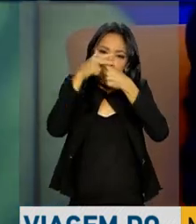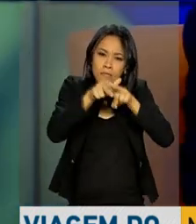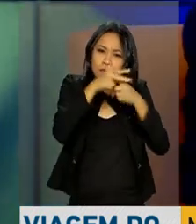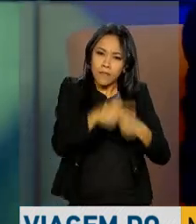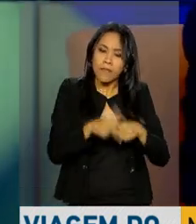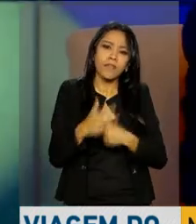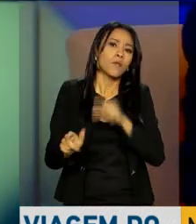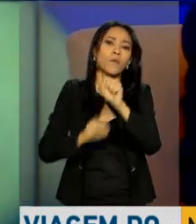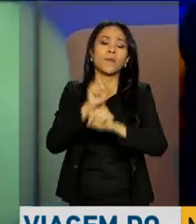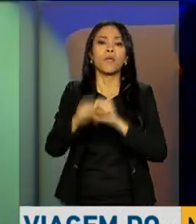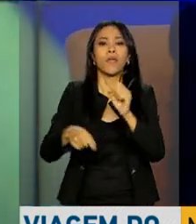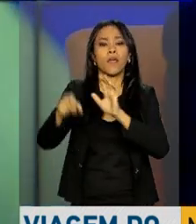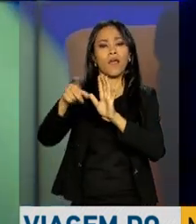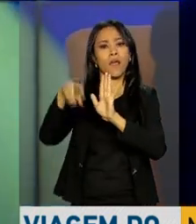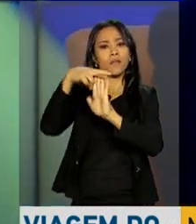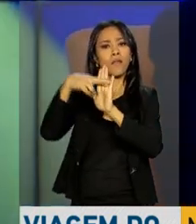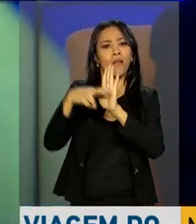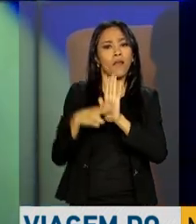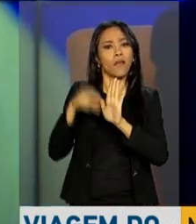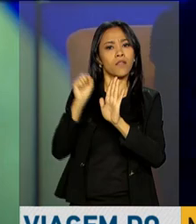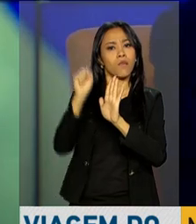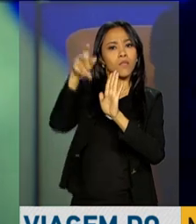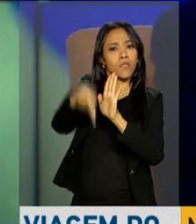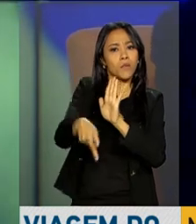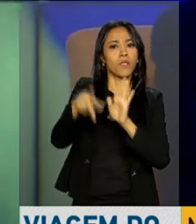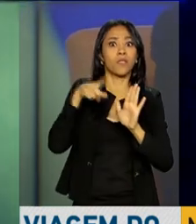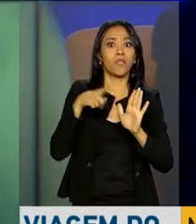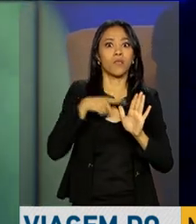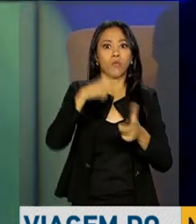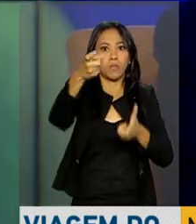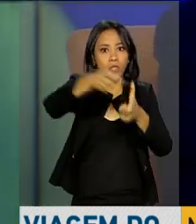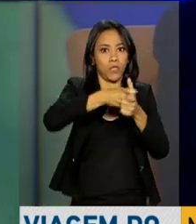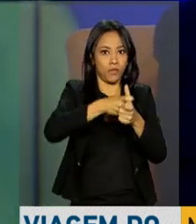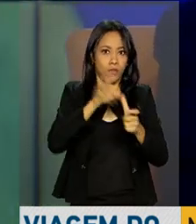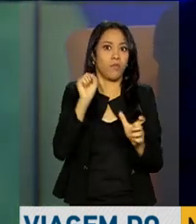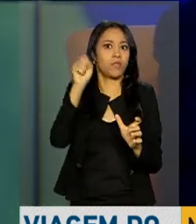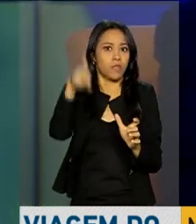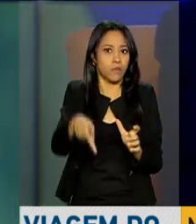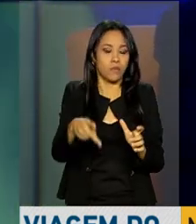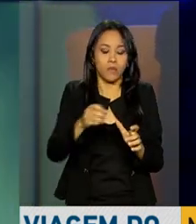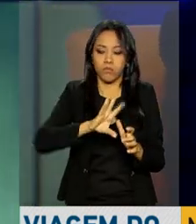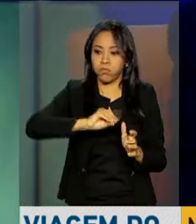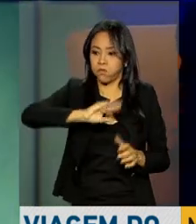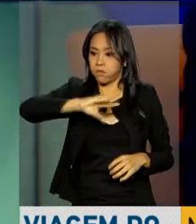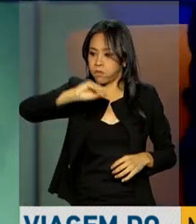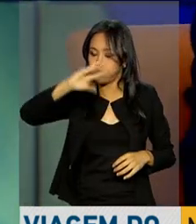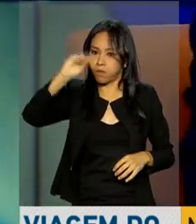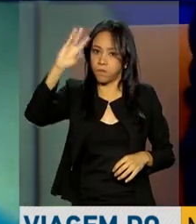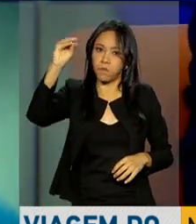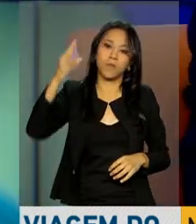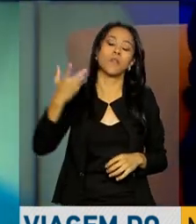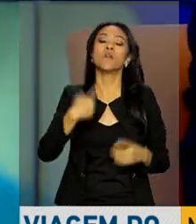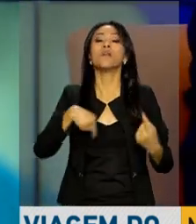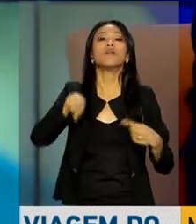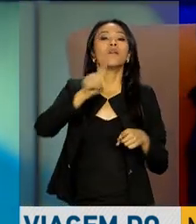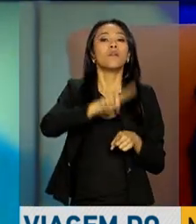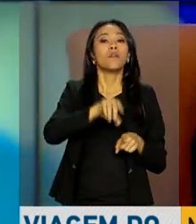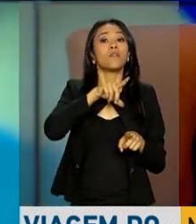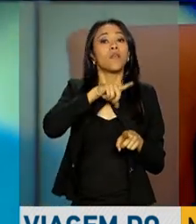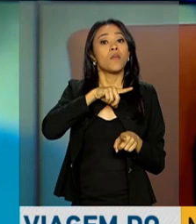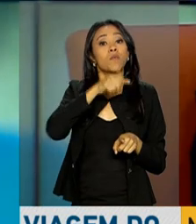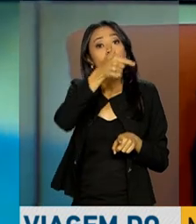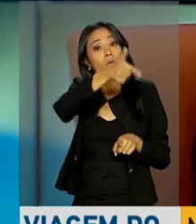sistema previdenciário. Nós temos um déficit previdenciário extraordinário, de um lado. De outro lado, nós temos